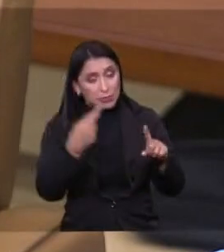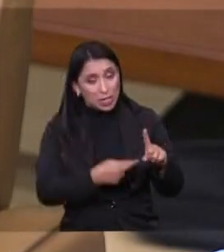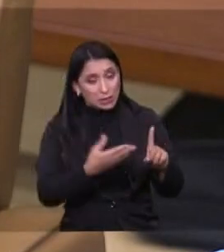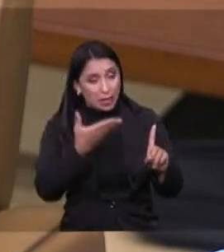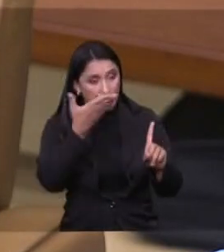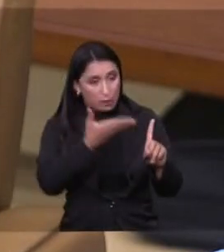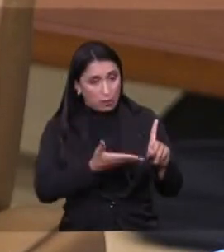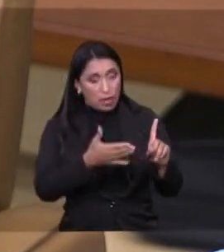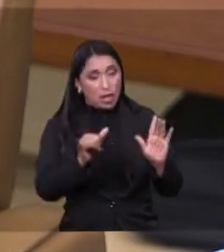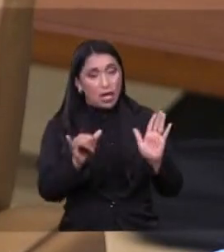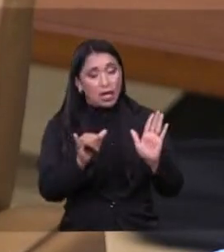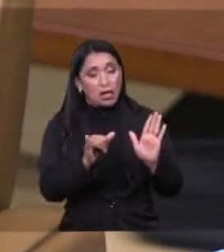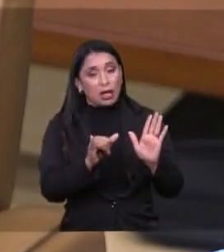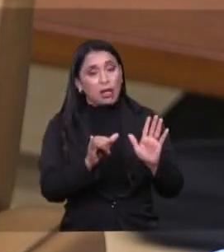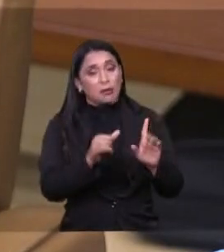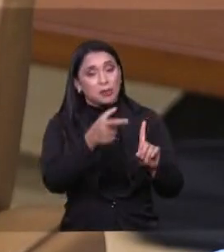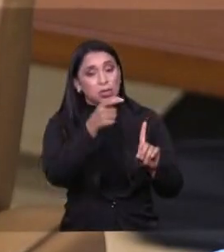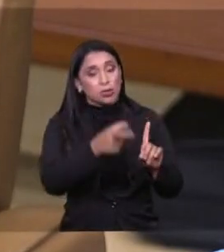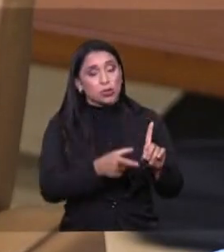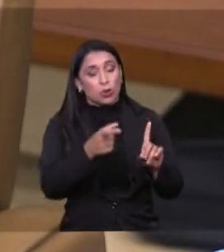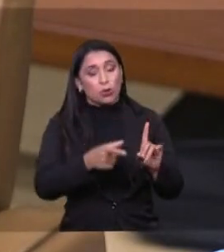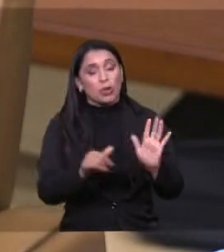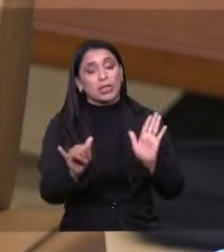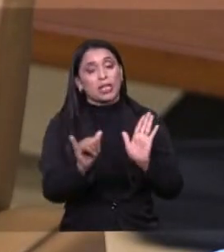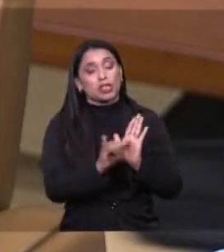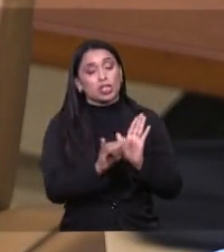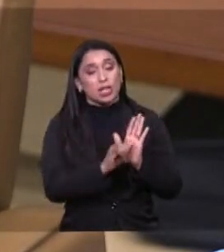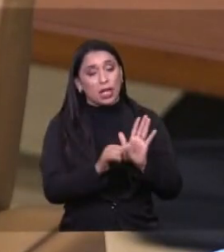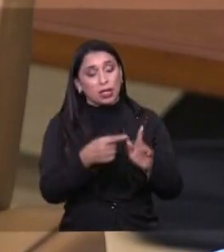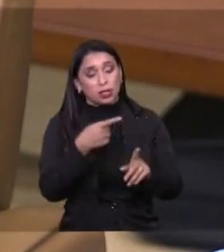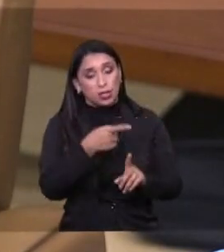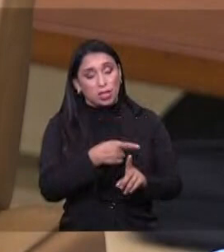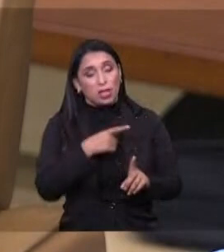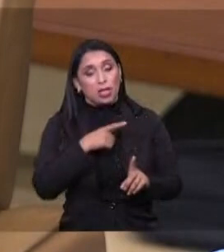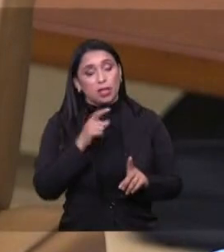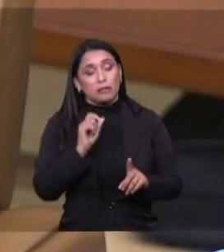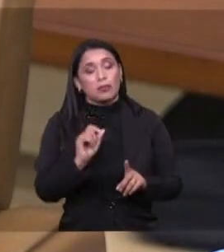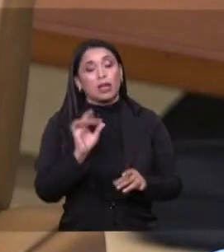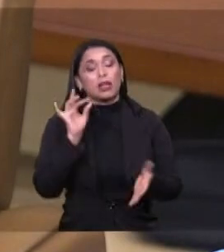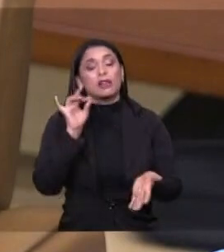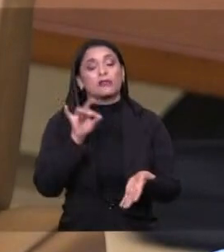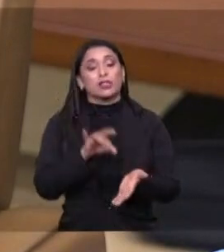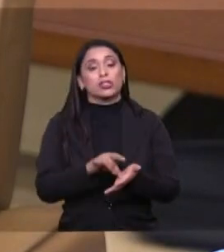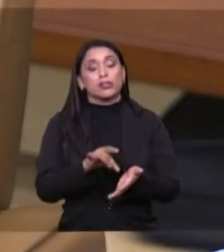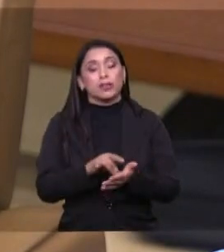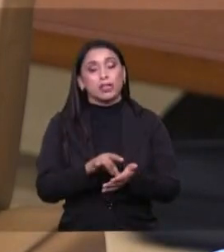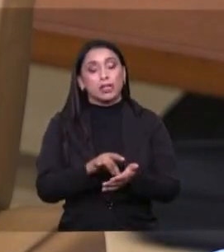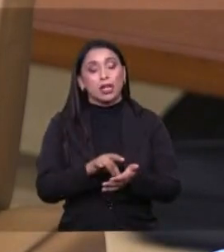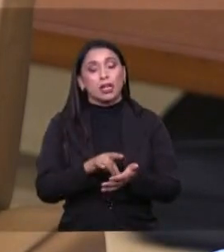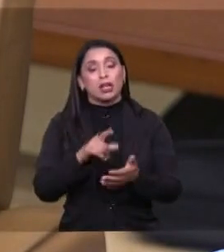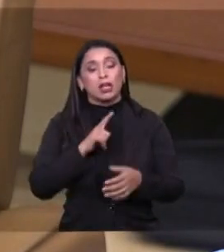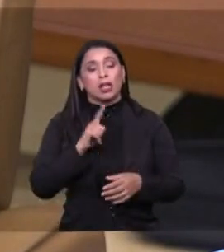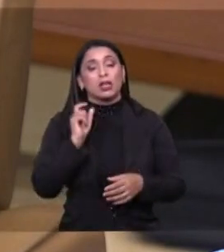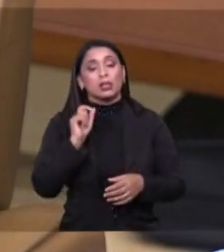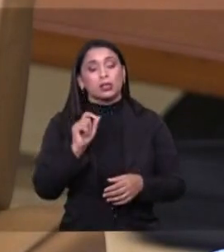programação normativa aludida no caput e transmitidas à imprensa, asseguradas a efetividade da persecução